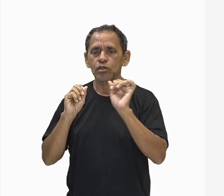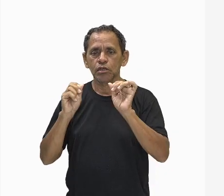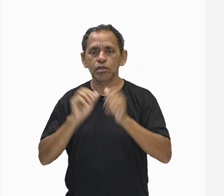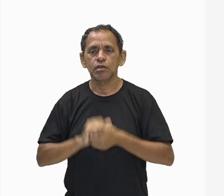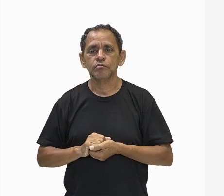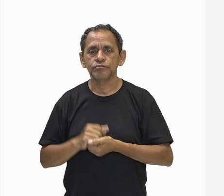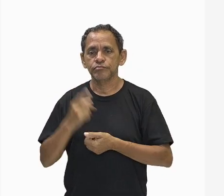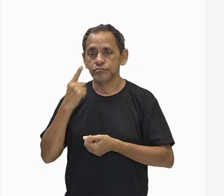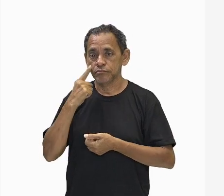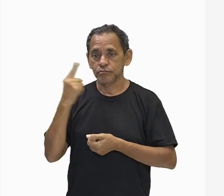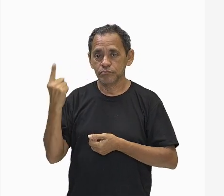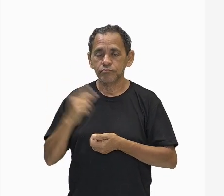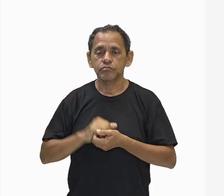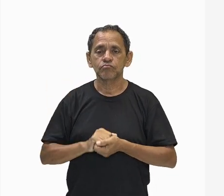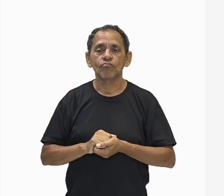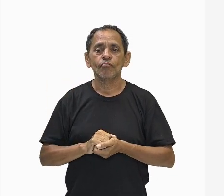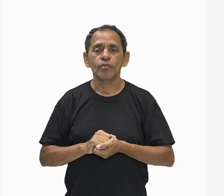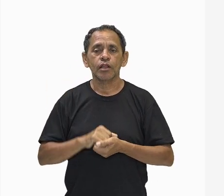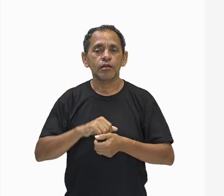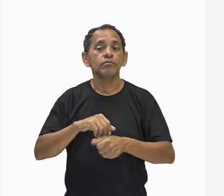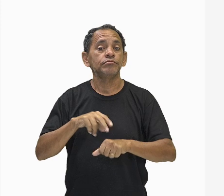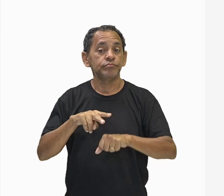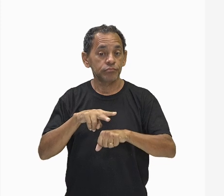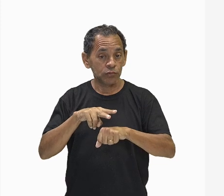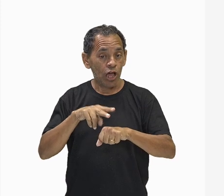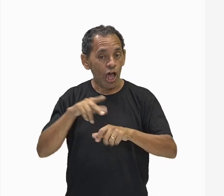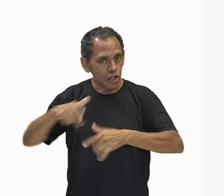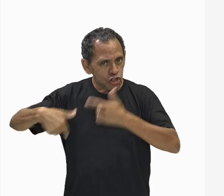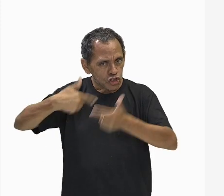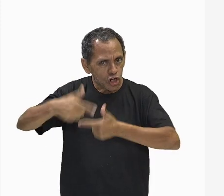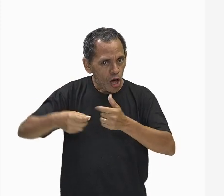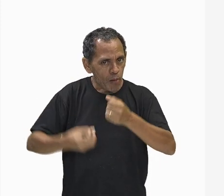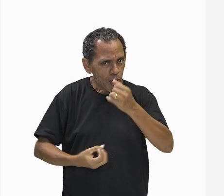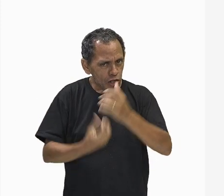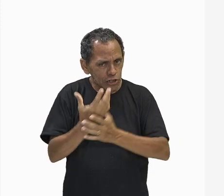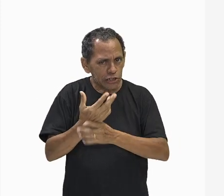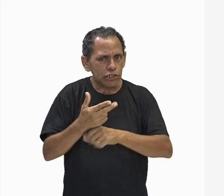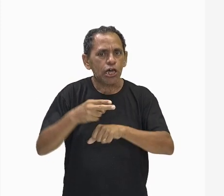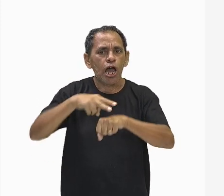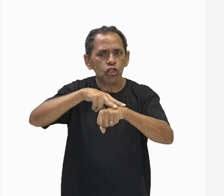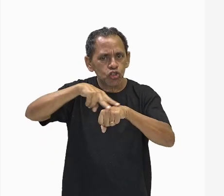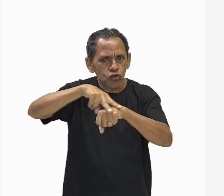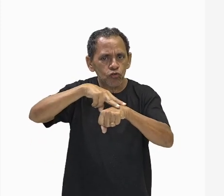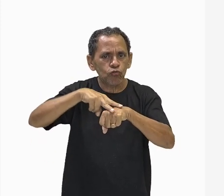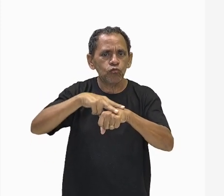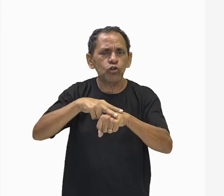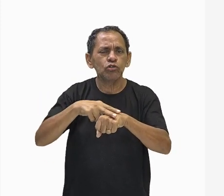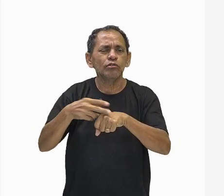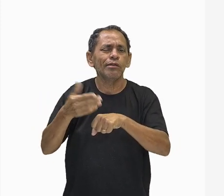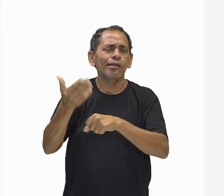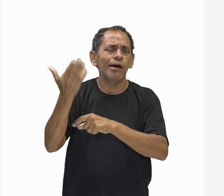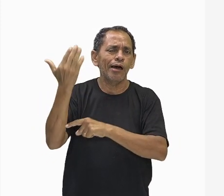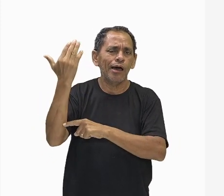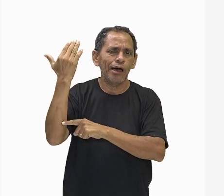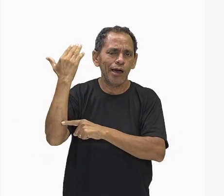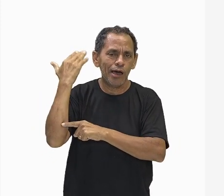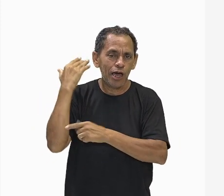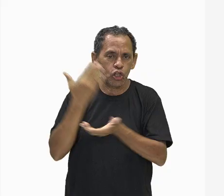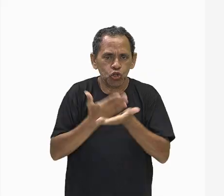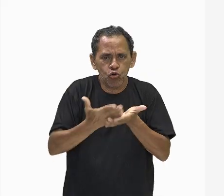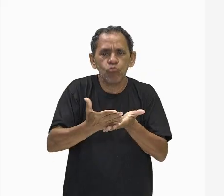bizantino, que ilustra basicamente a arte bizantina nos primórdios do